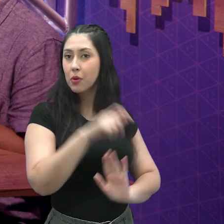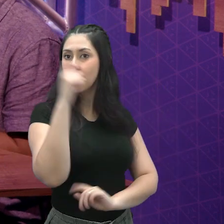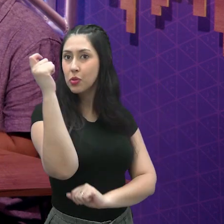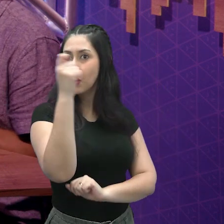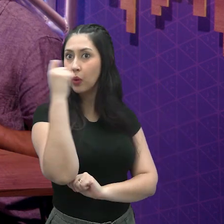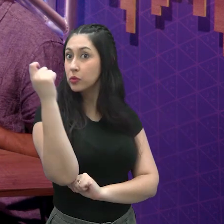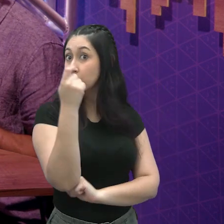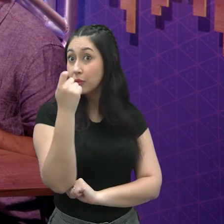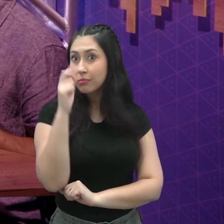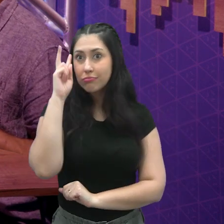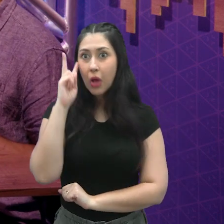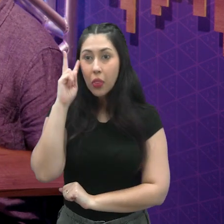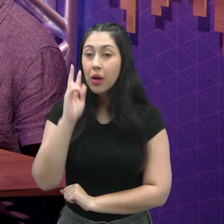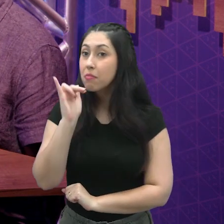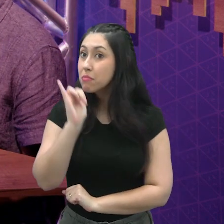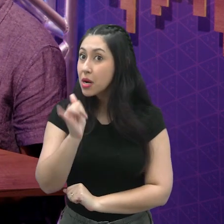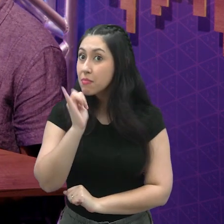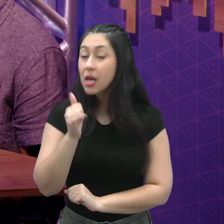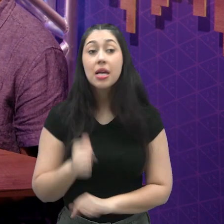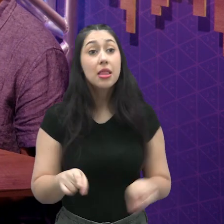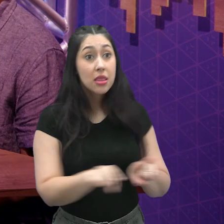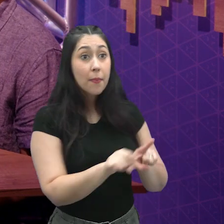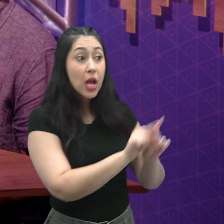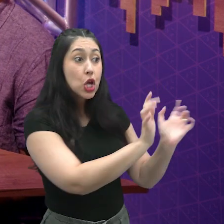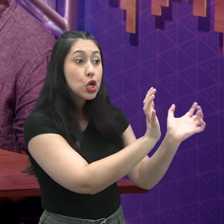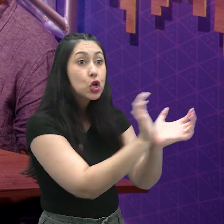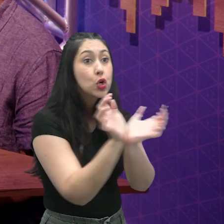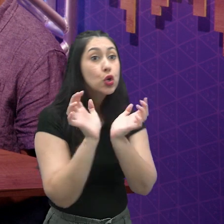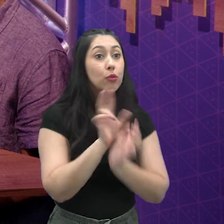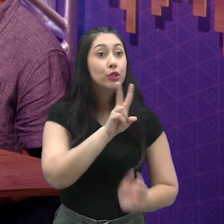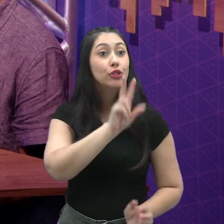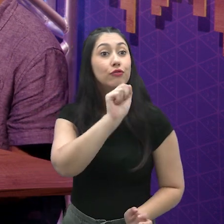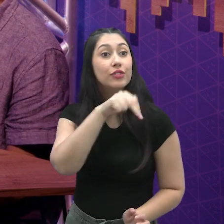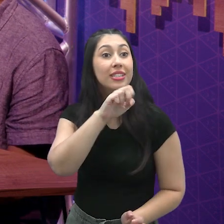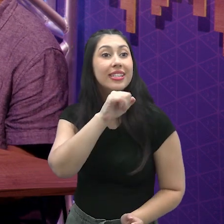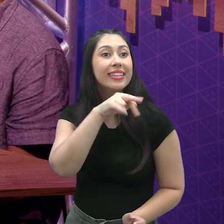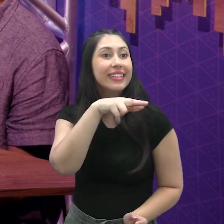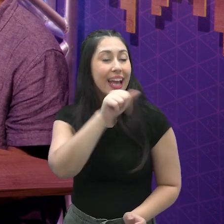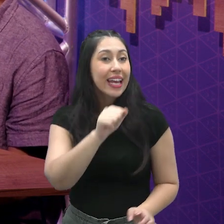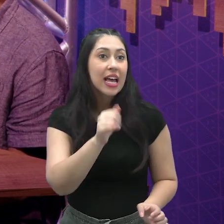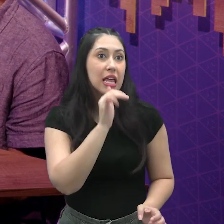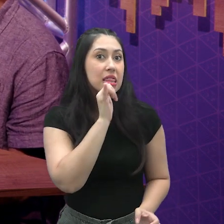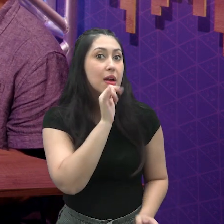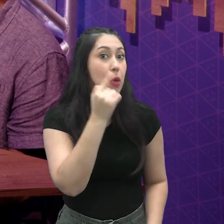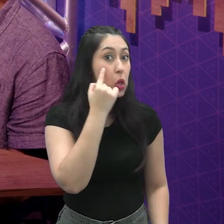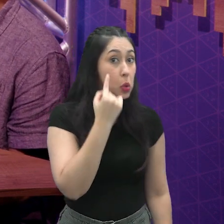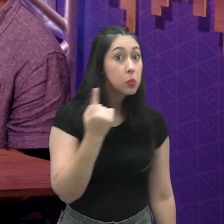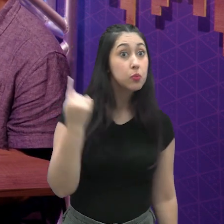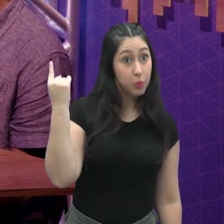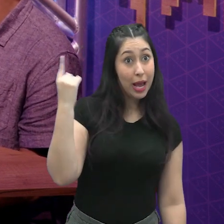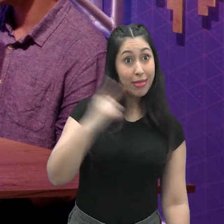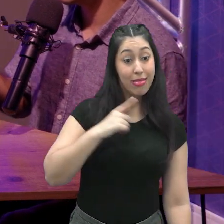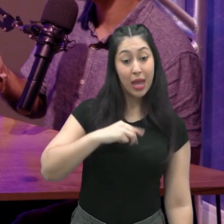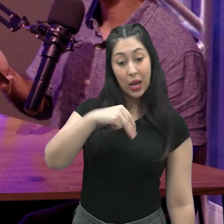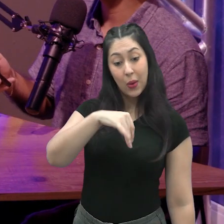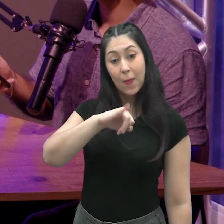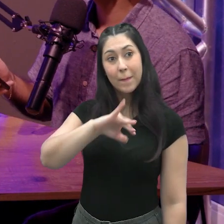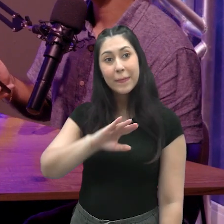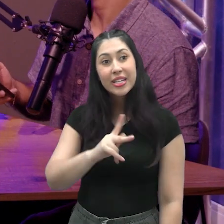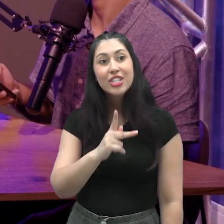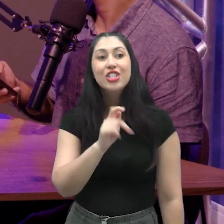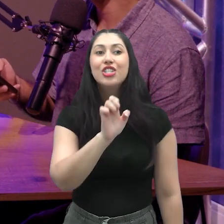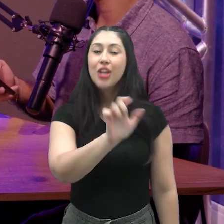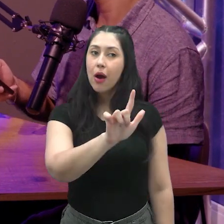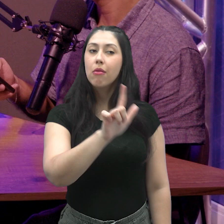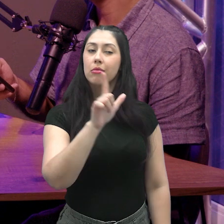E contando histórias. Cara. Muitos grupos de vaneira fazem isso lá do Sul. O Grupo Tradição, onde surgiu o Michel Teló, fez muito